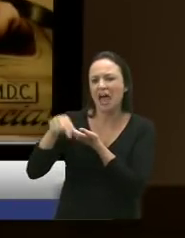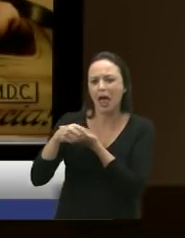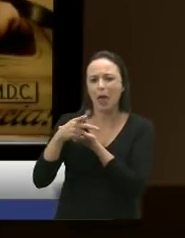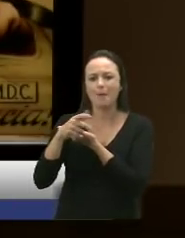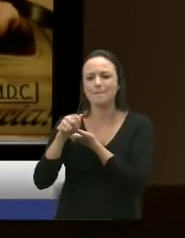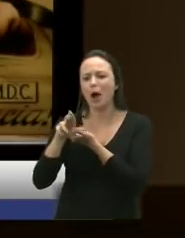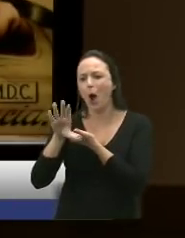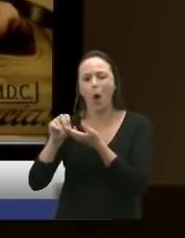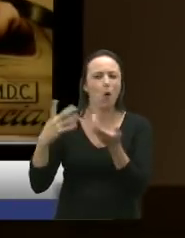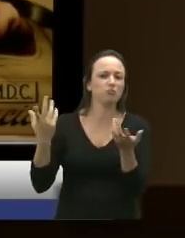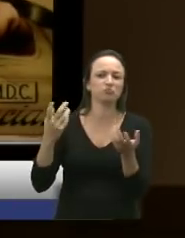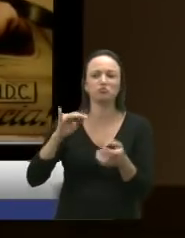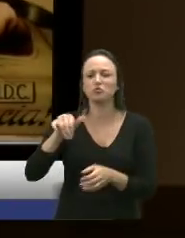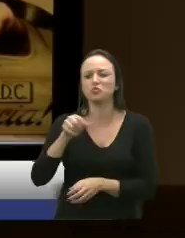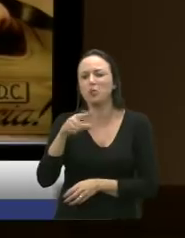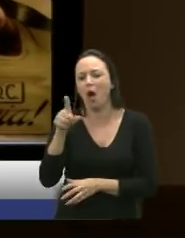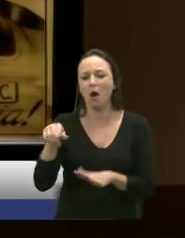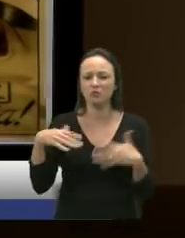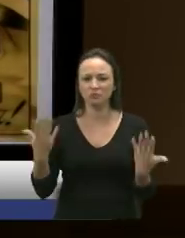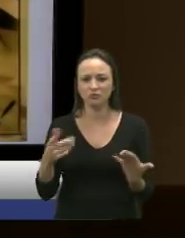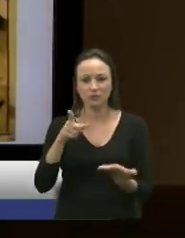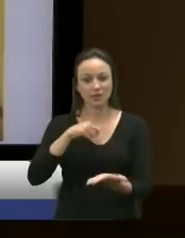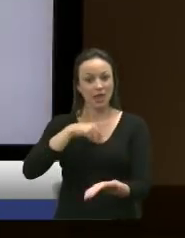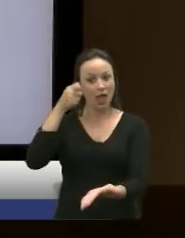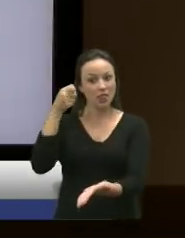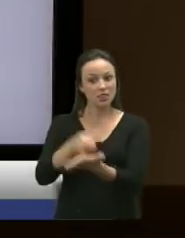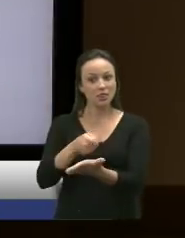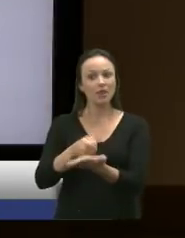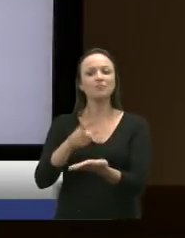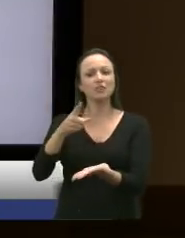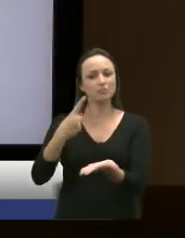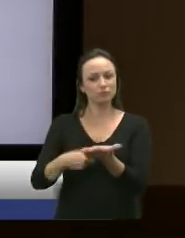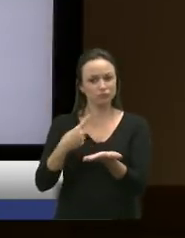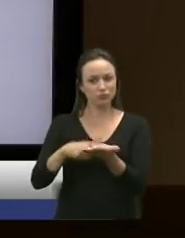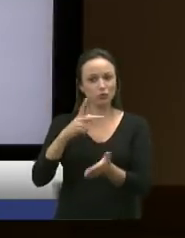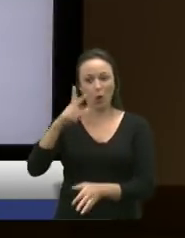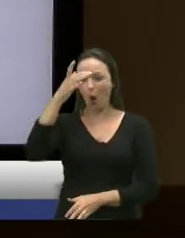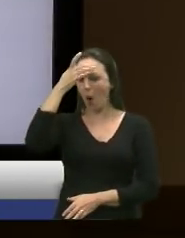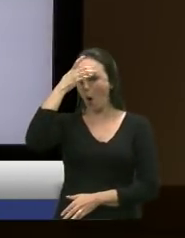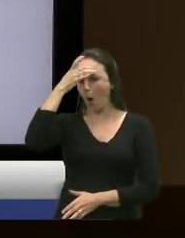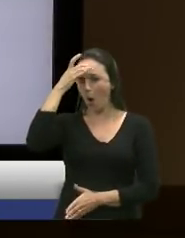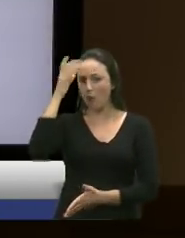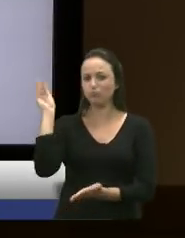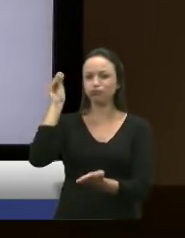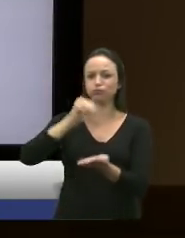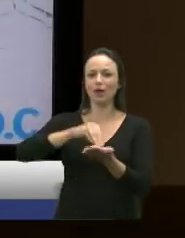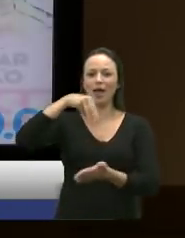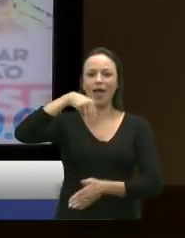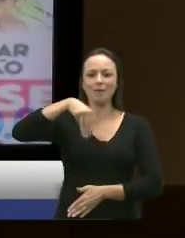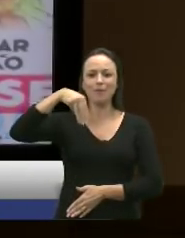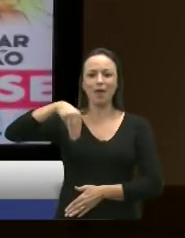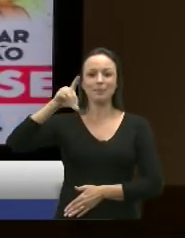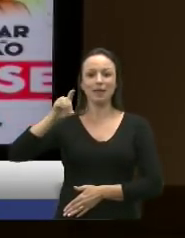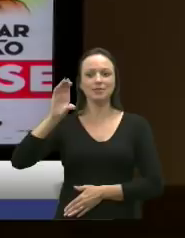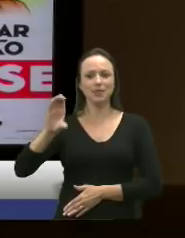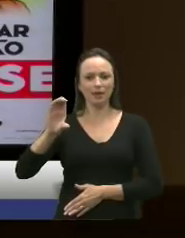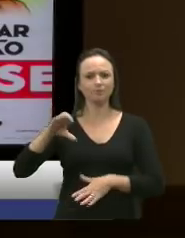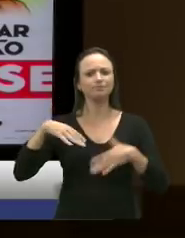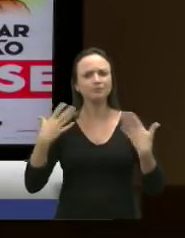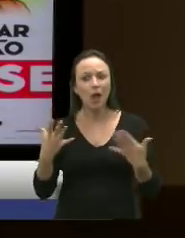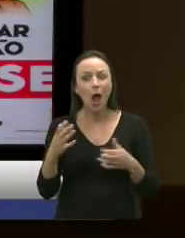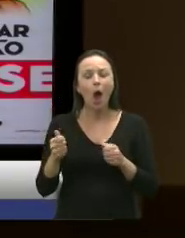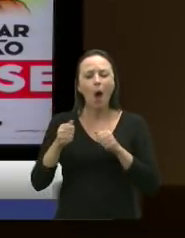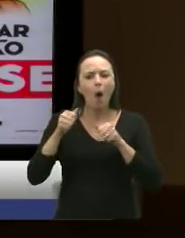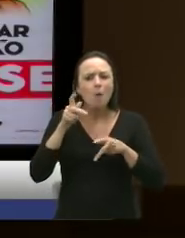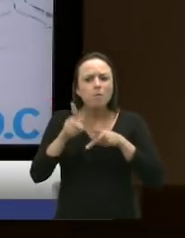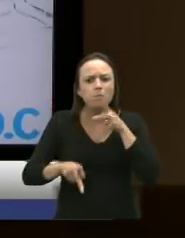João. Você tem um dever a cumprir. Consulte a sua consciência se alistando no MMDC. E o povo passou a se alistar já no